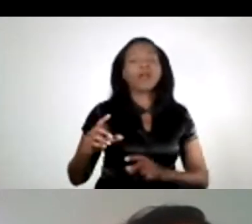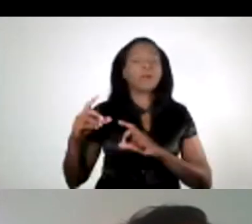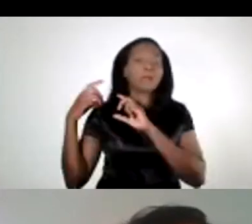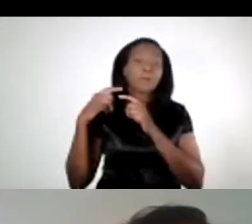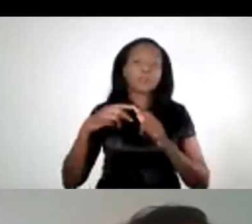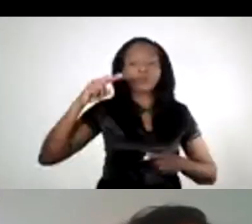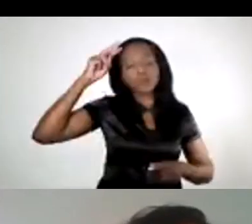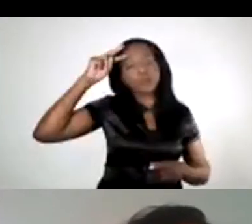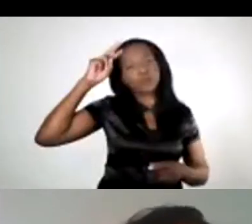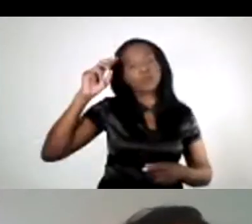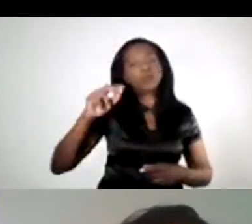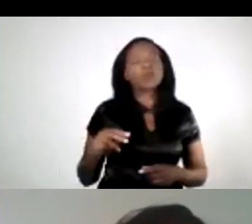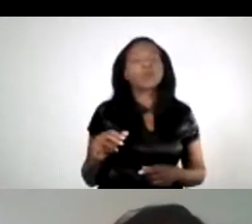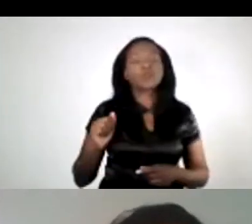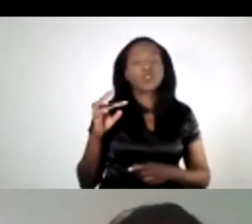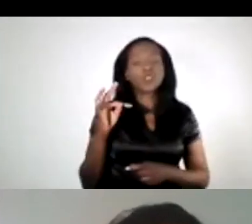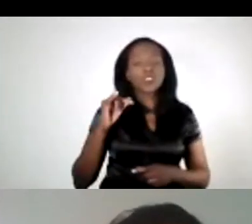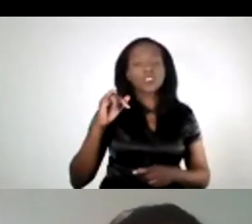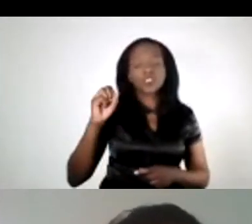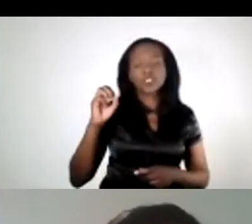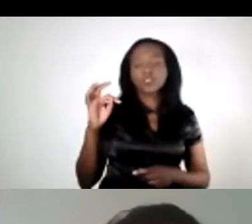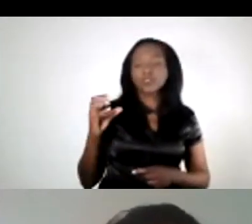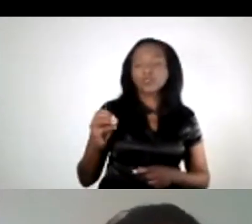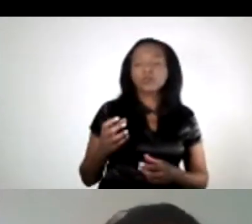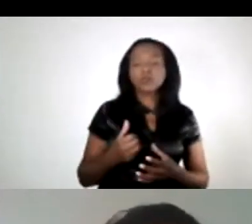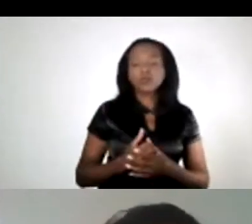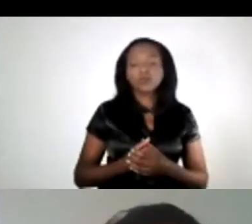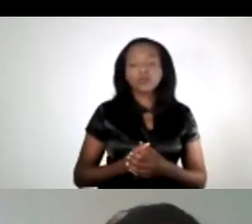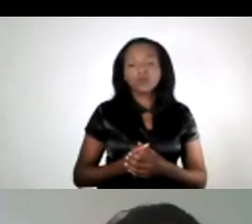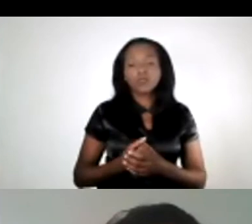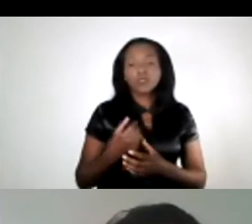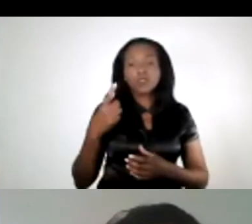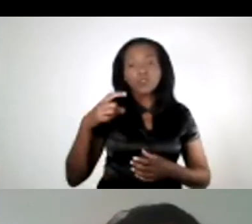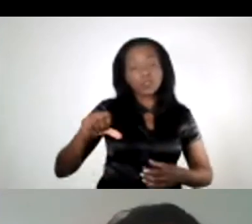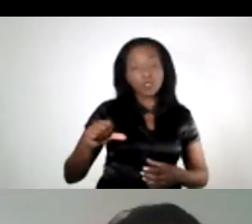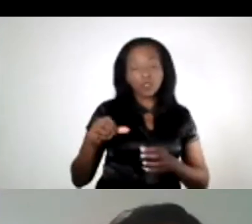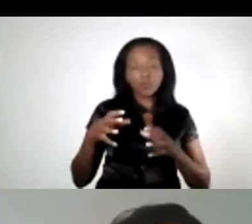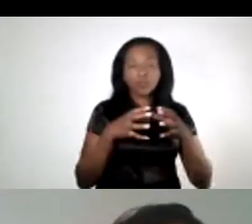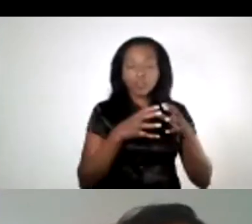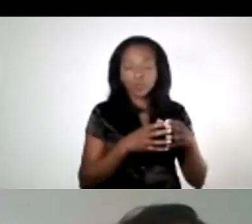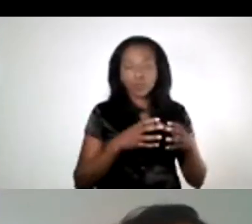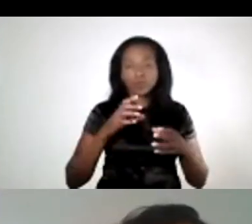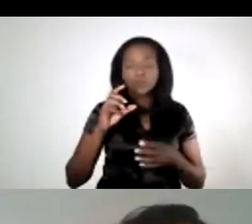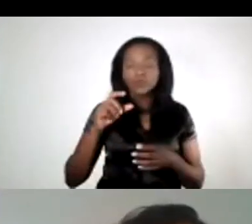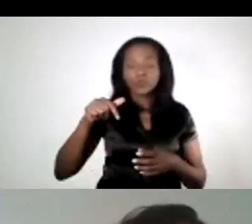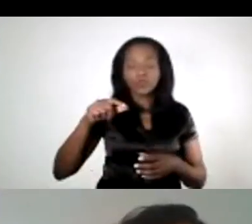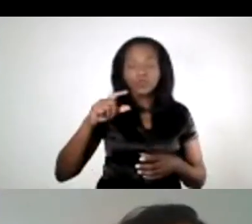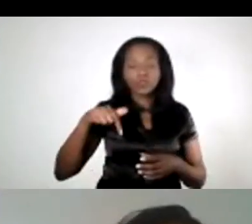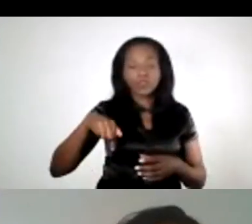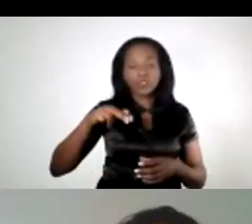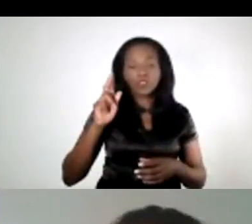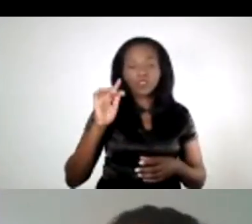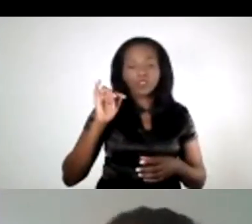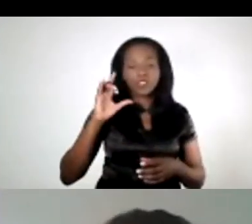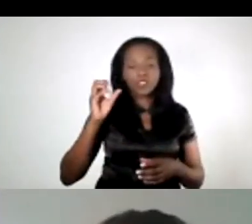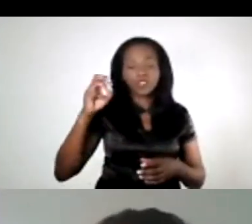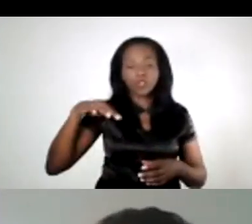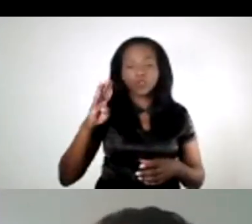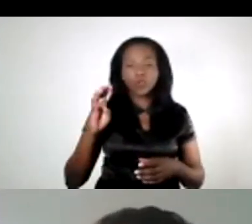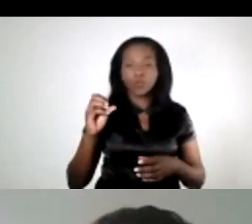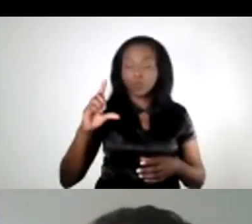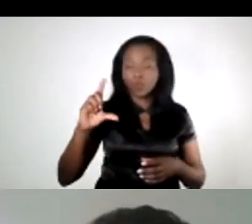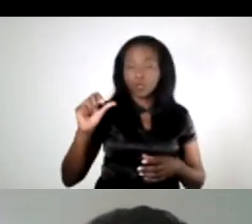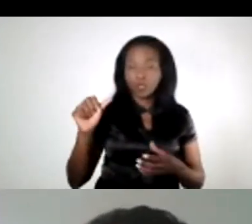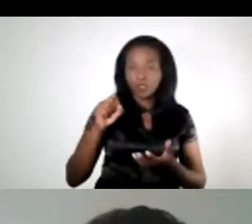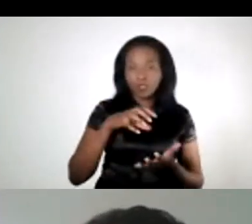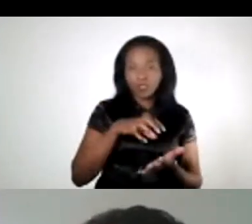aí, então, como são 19 comunidades quilombolas que faz parte desse, né, que também